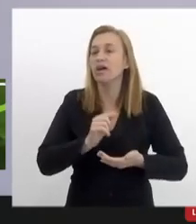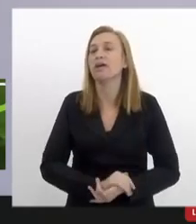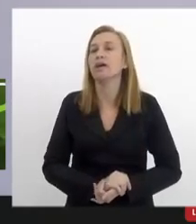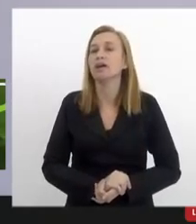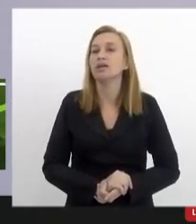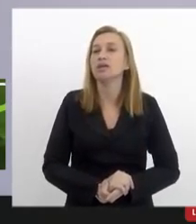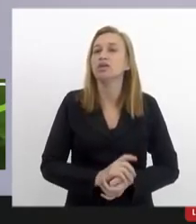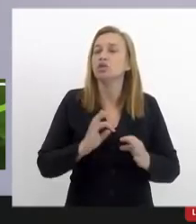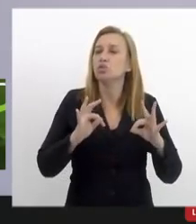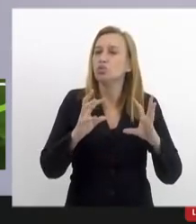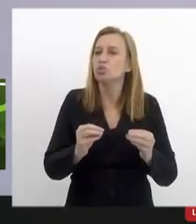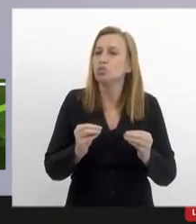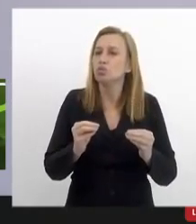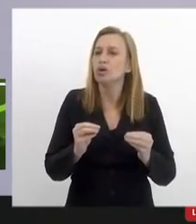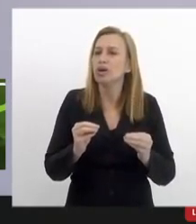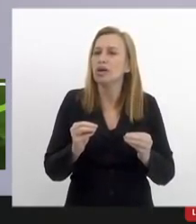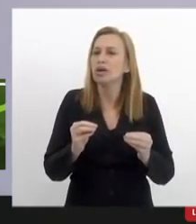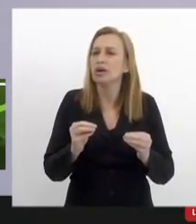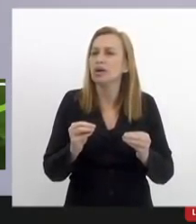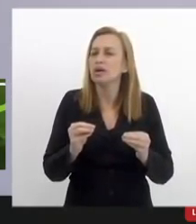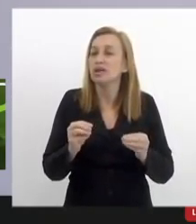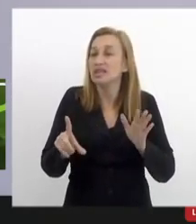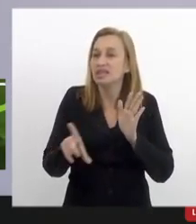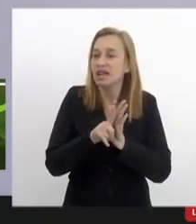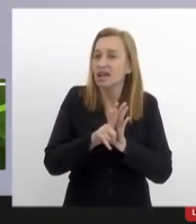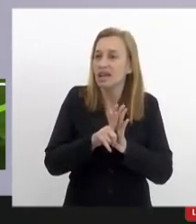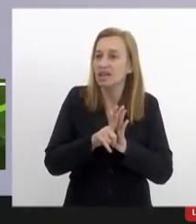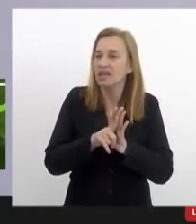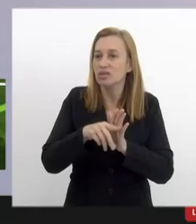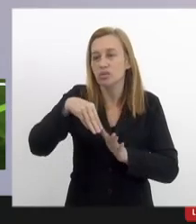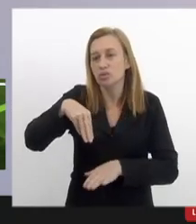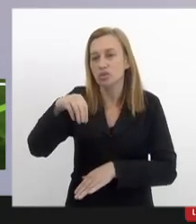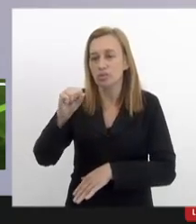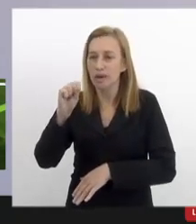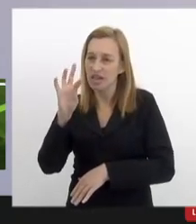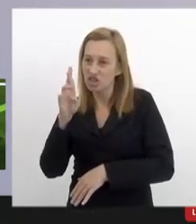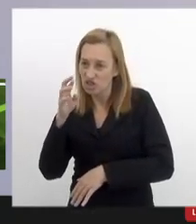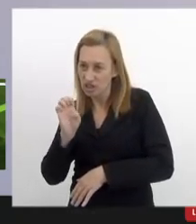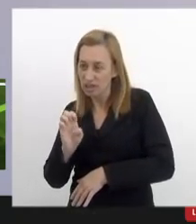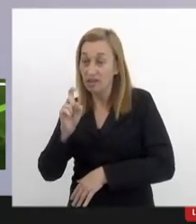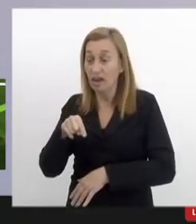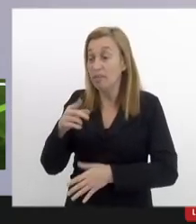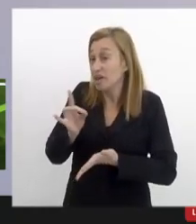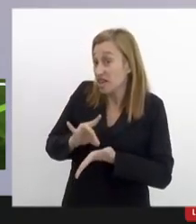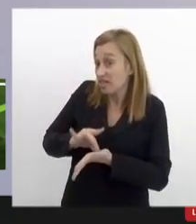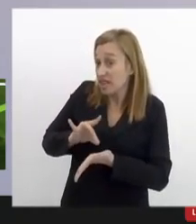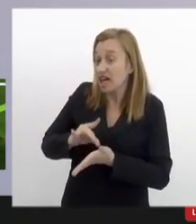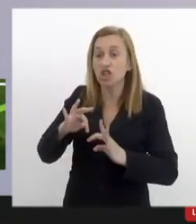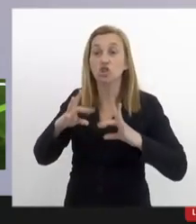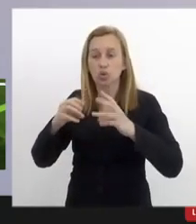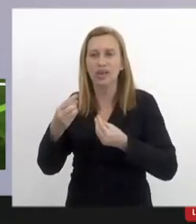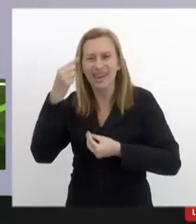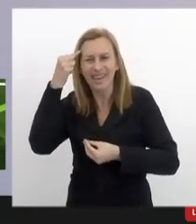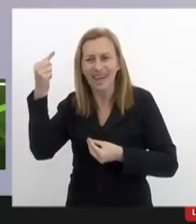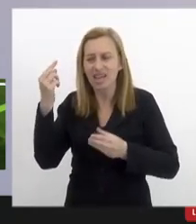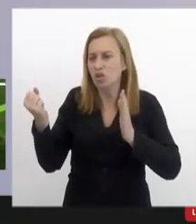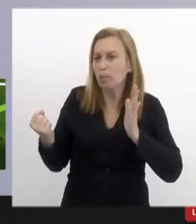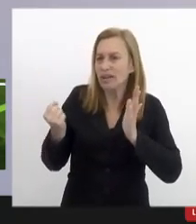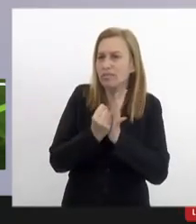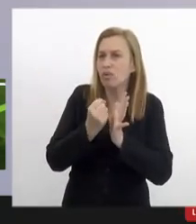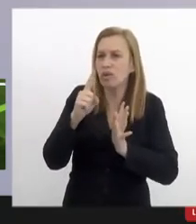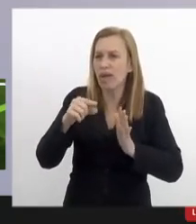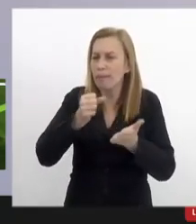e sobretudo por essa lei dos mestres, né? Porque, na verdade, toda a ideia do patrimônio, né, ela